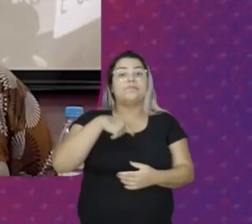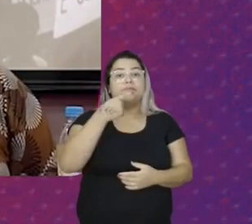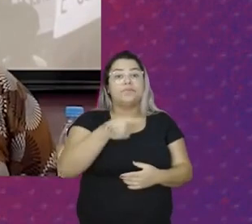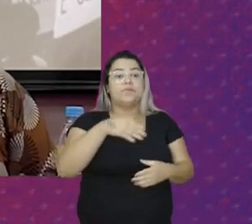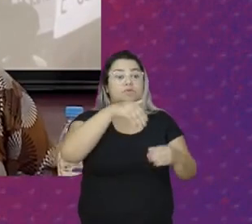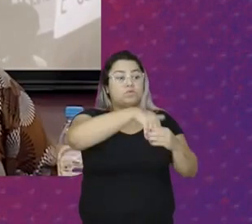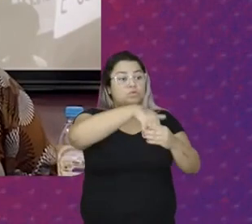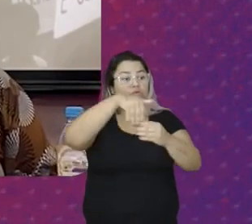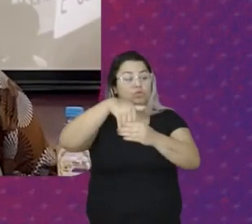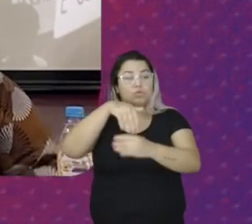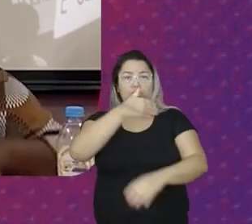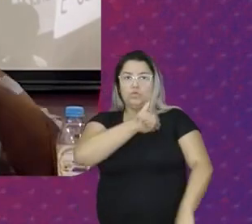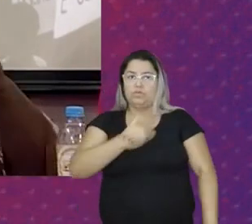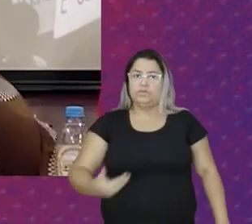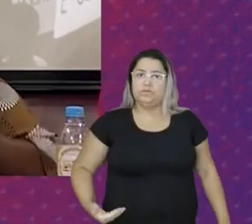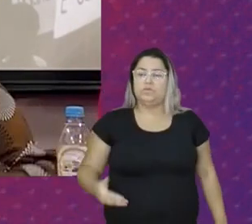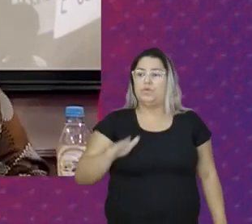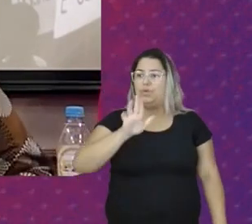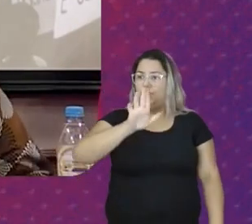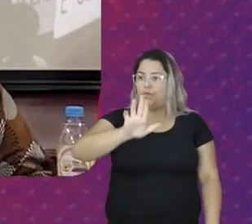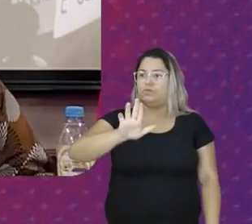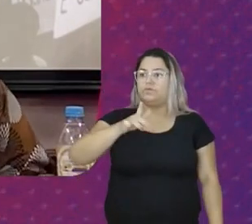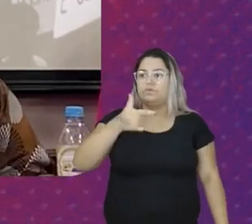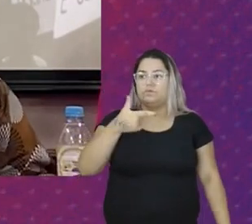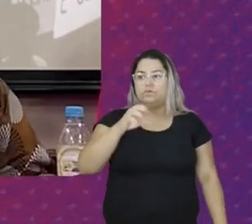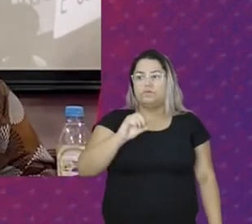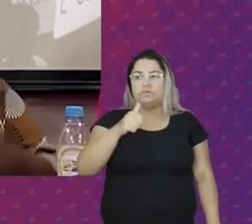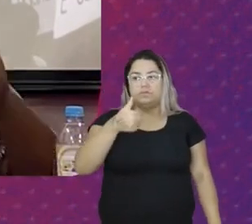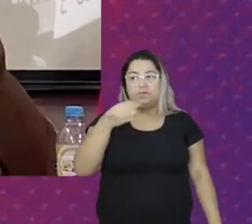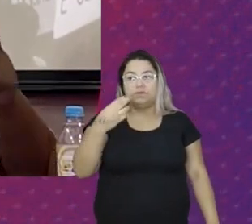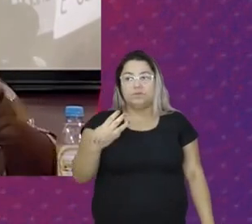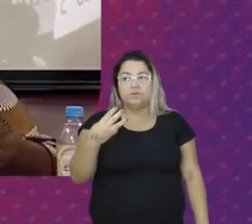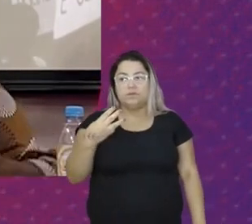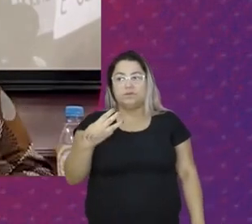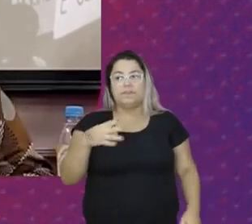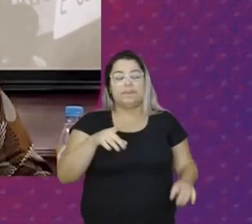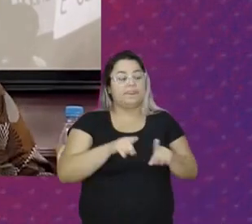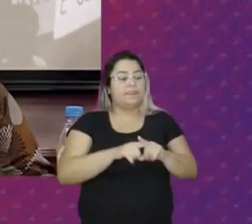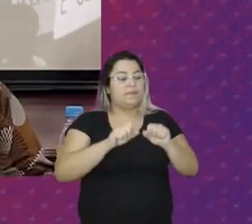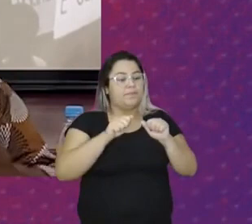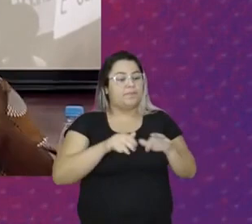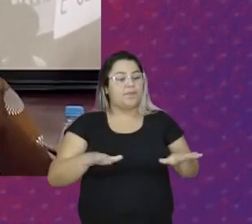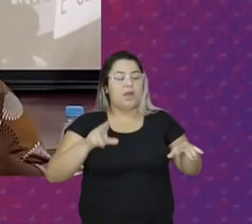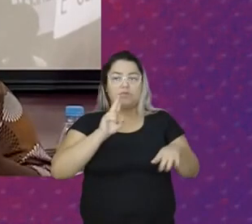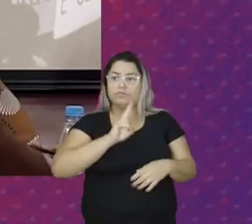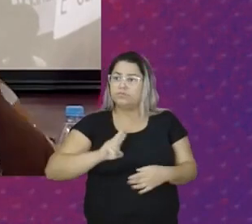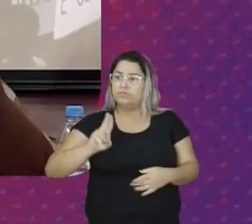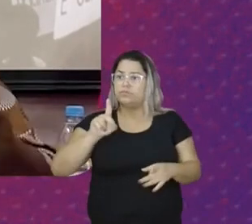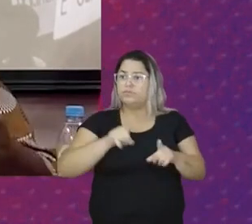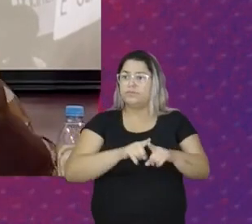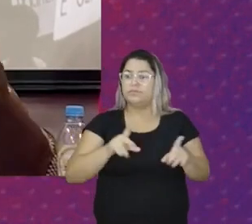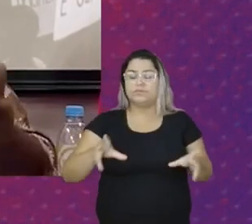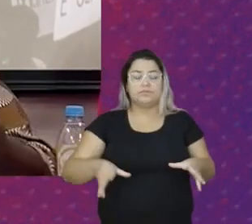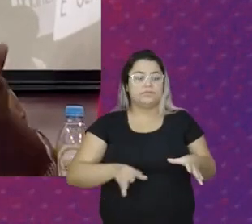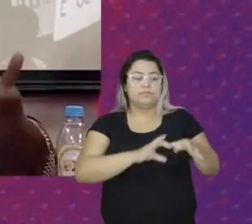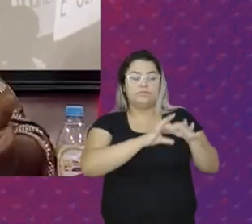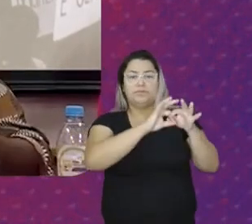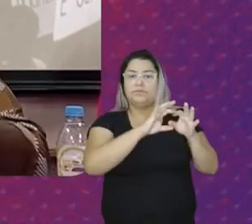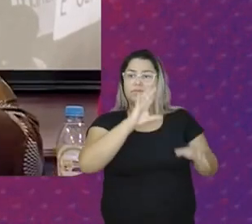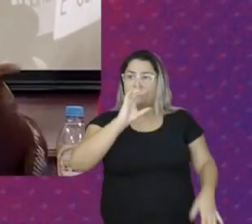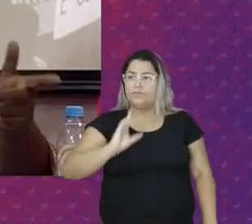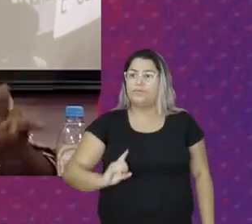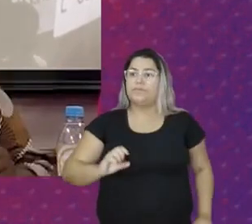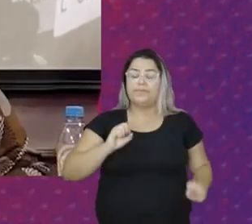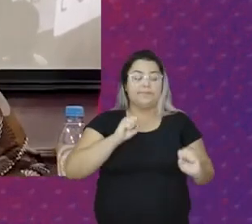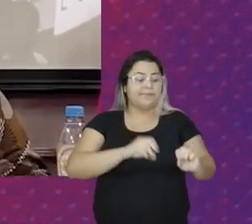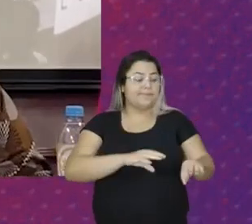pós-eleição do governo Lula, a partir de 2003. Está ligada à expansão universitária, está ligada a uma visão do direito à